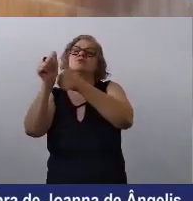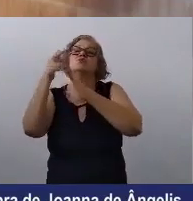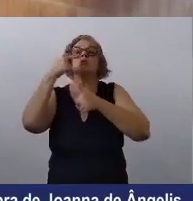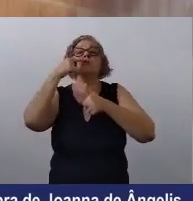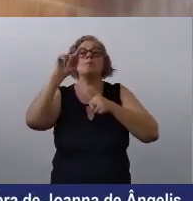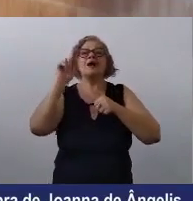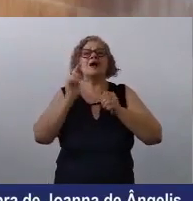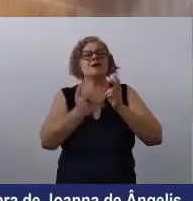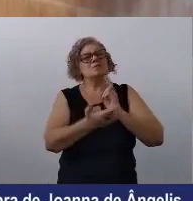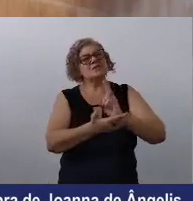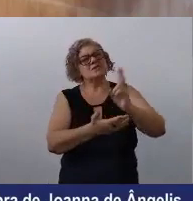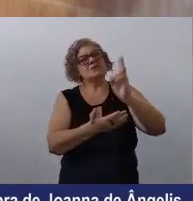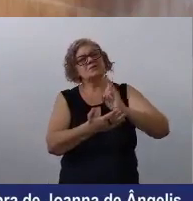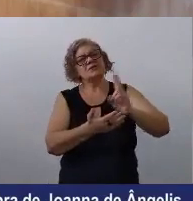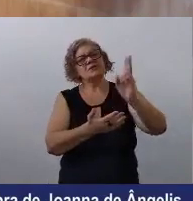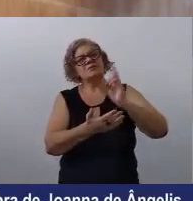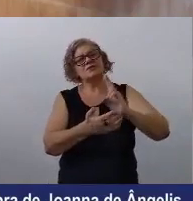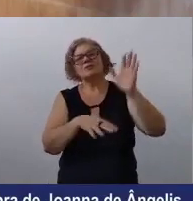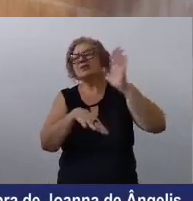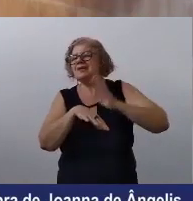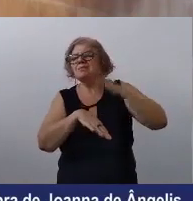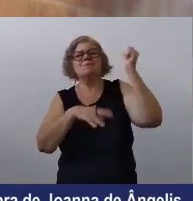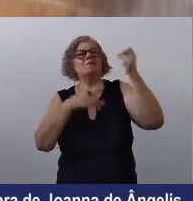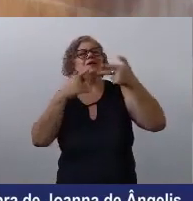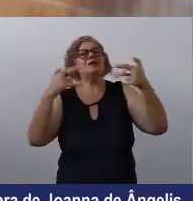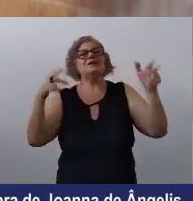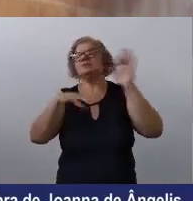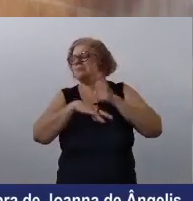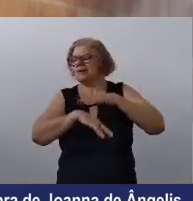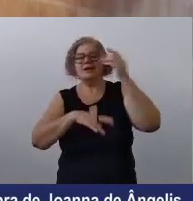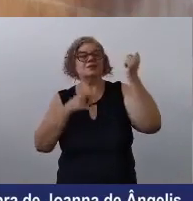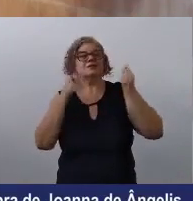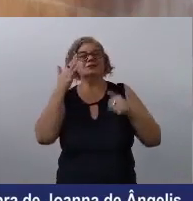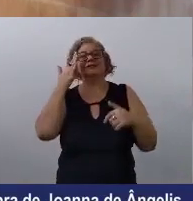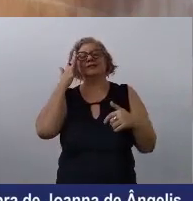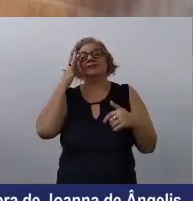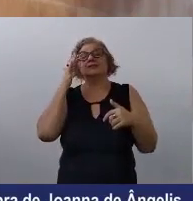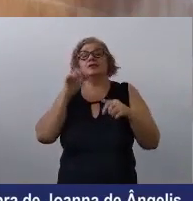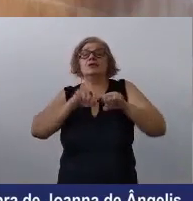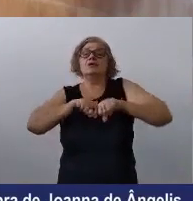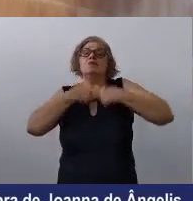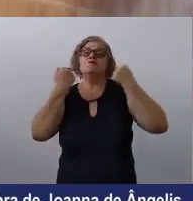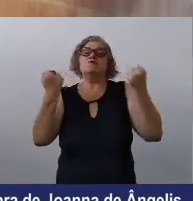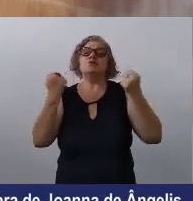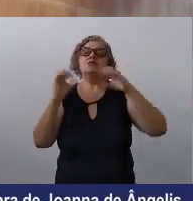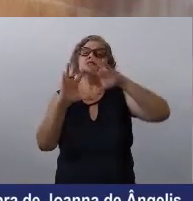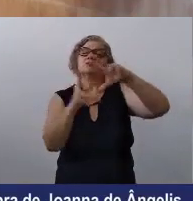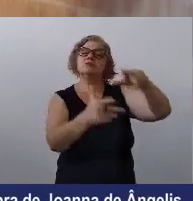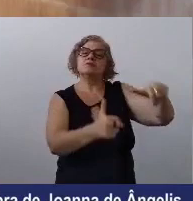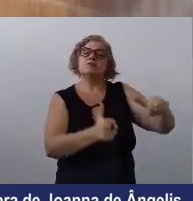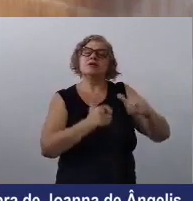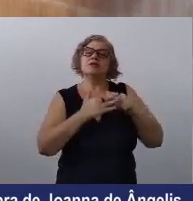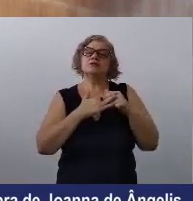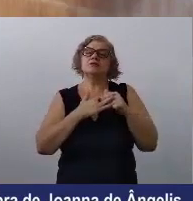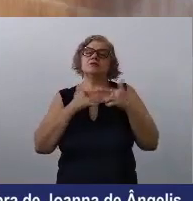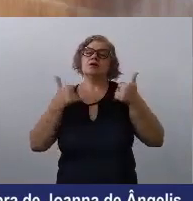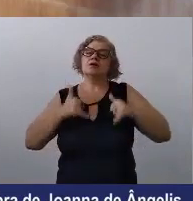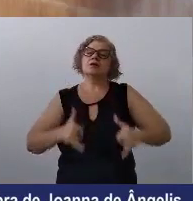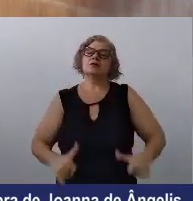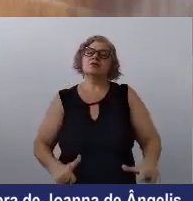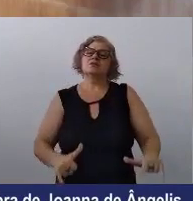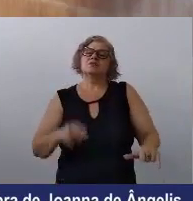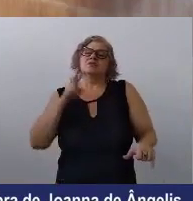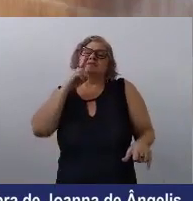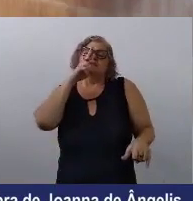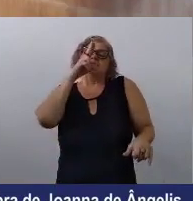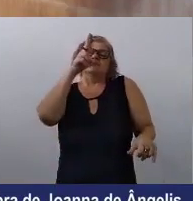Pai eterno. Mas Ele é muito mais que isso. Ele é a maior força do universo,